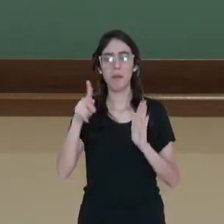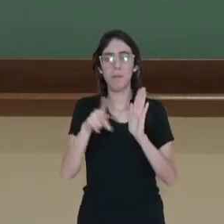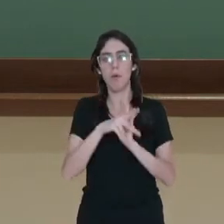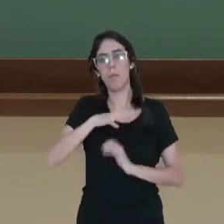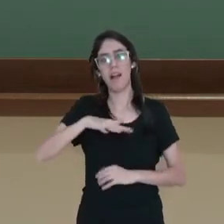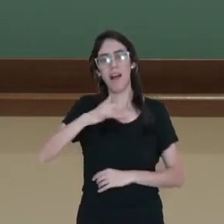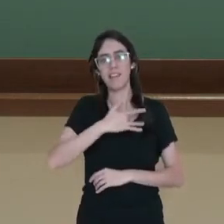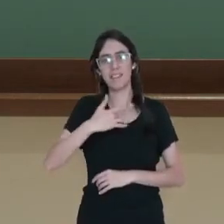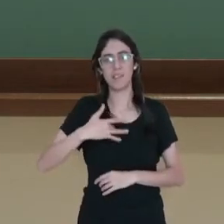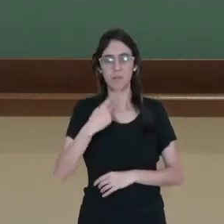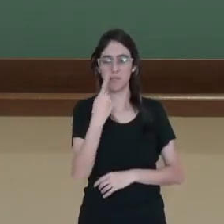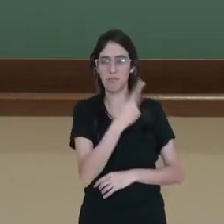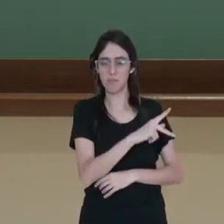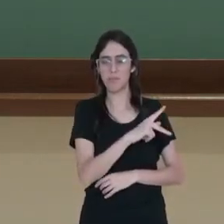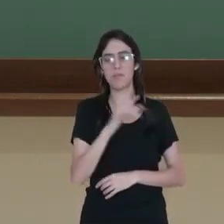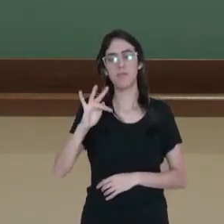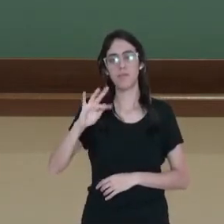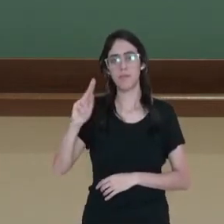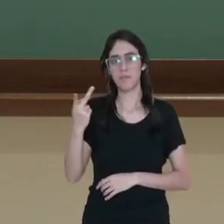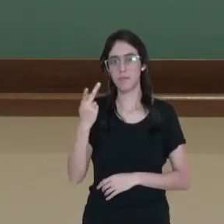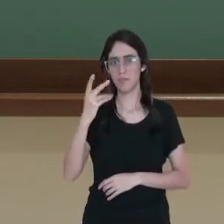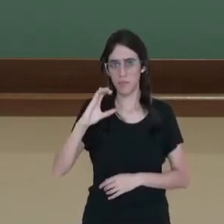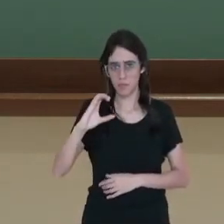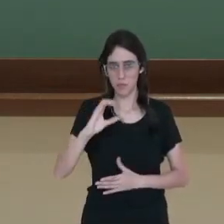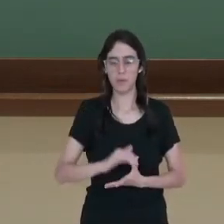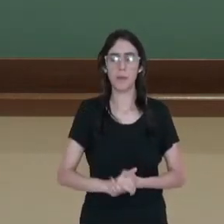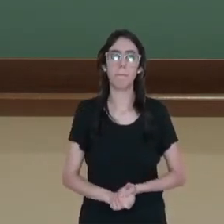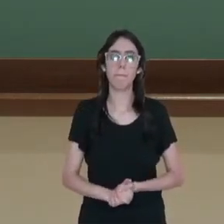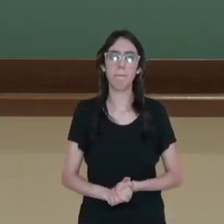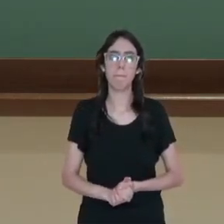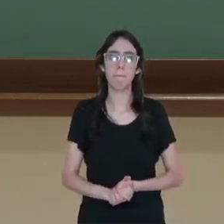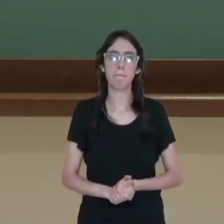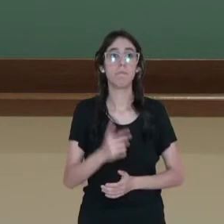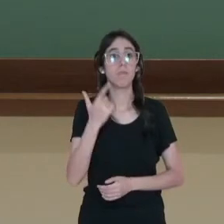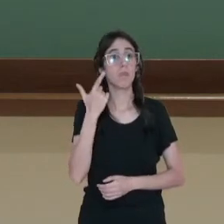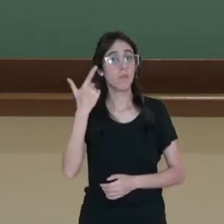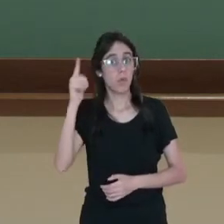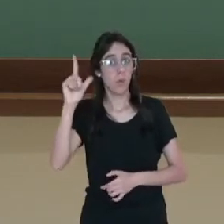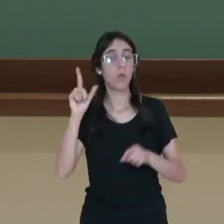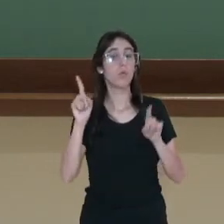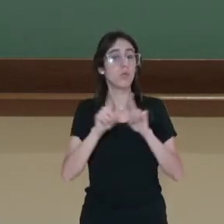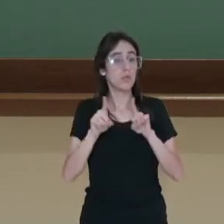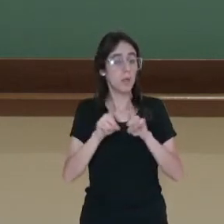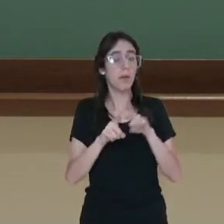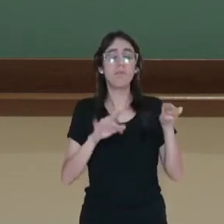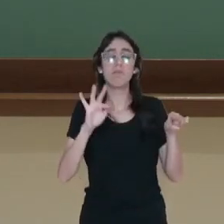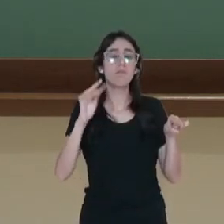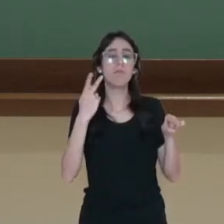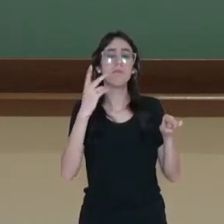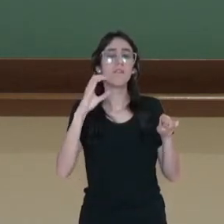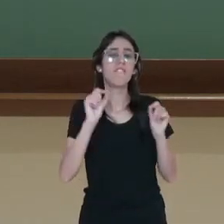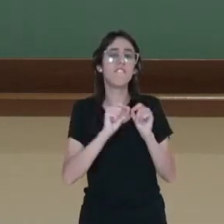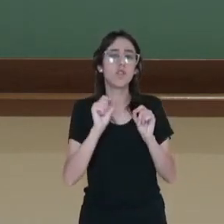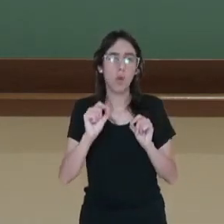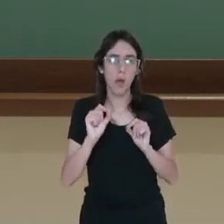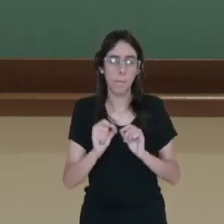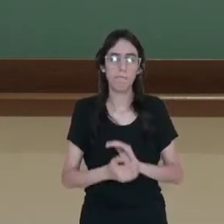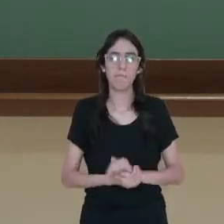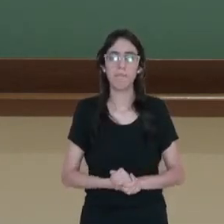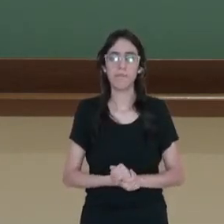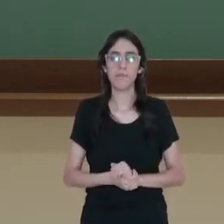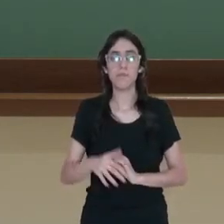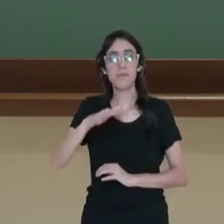saúde durante o governo de Fernando Henrique Cardoso. Outro destaque do período do governo de Fernando Henrique Cardoso, a